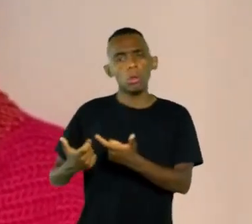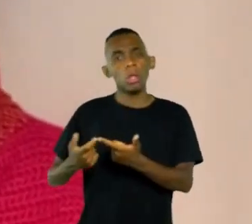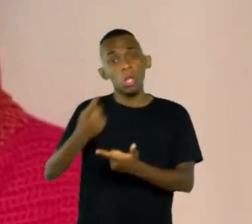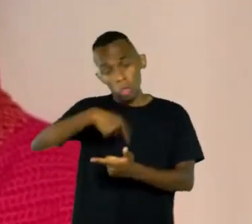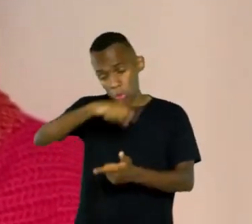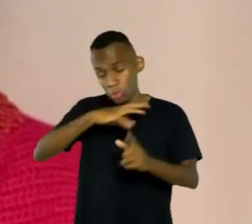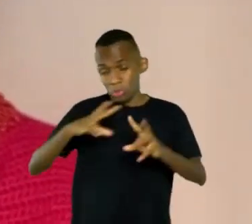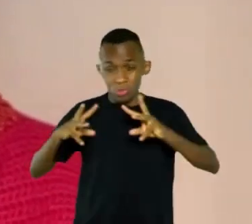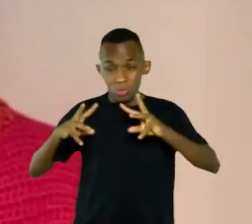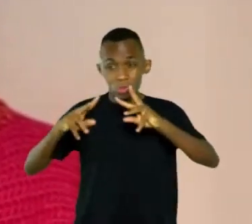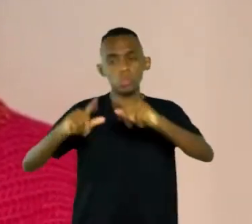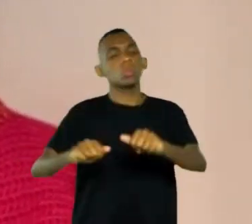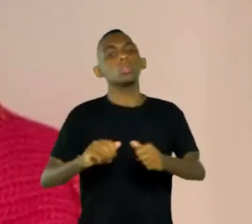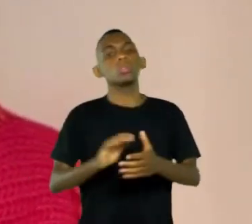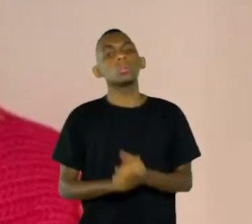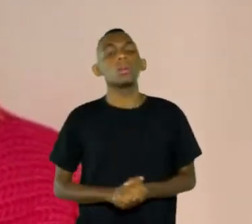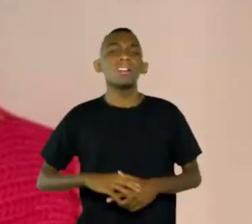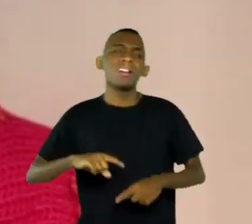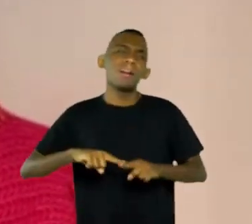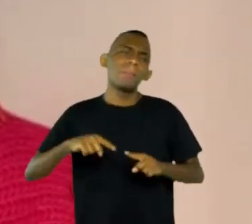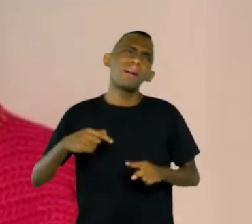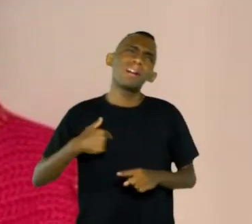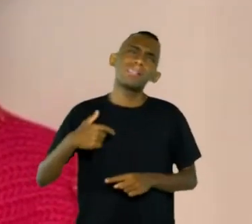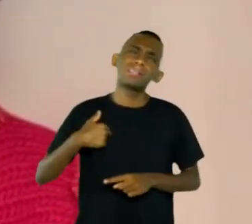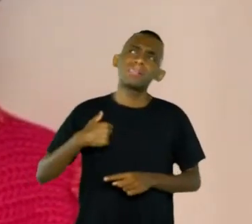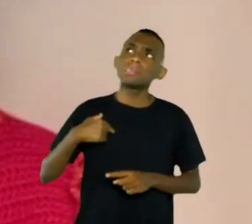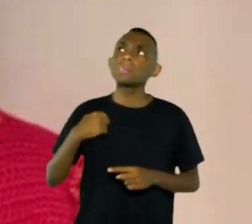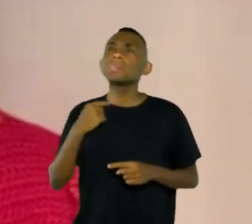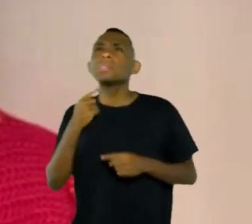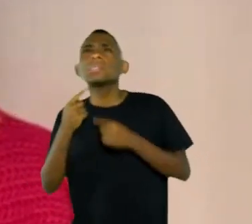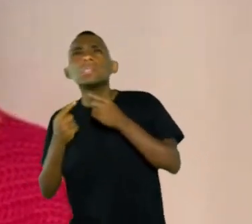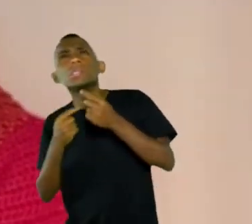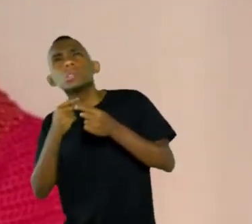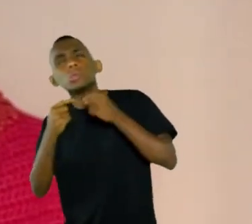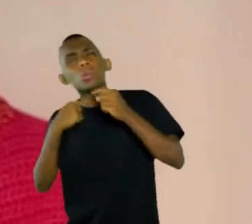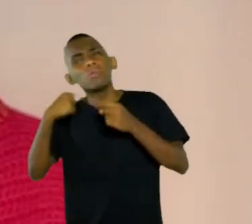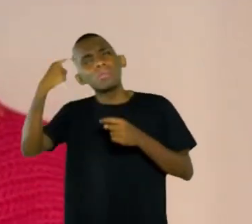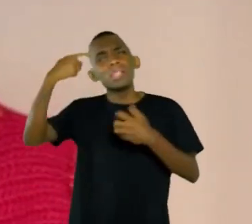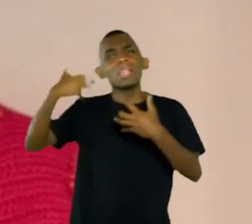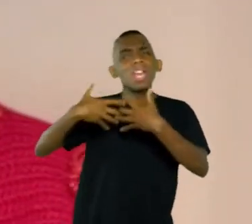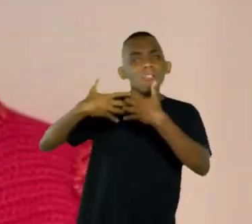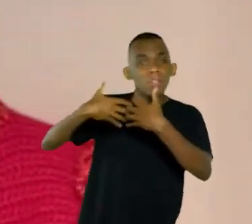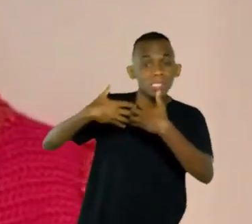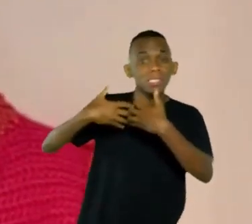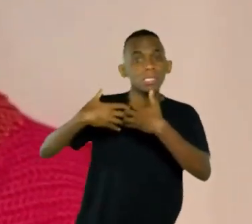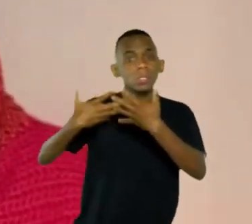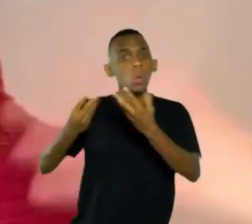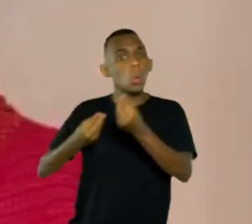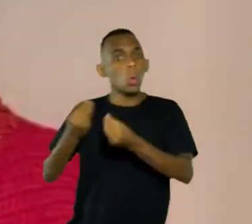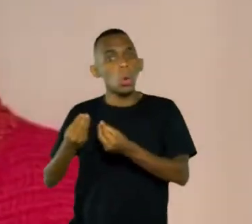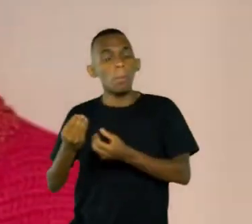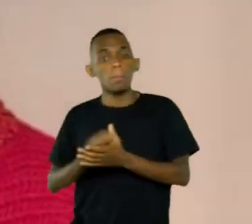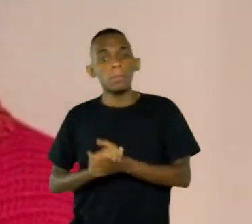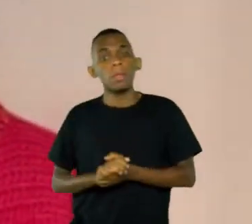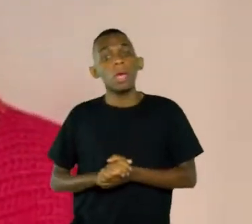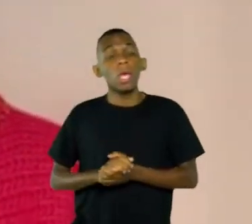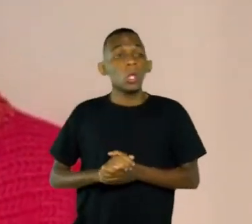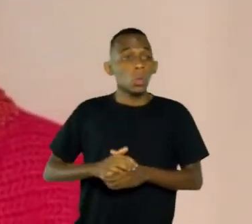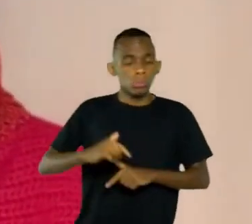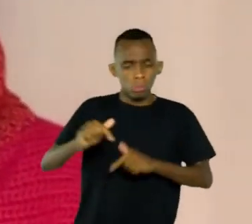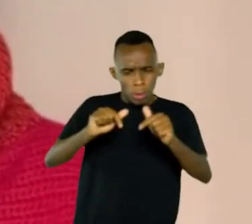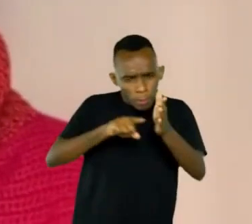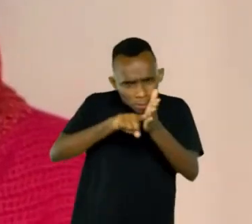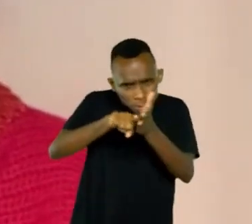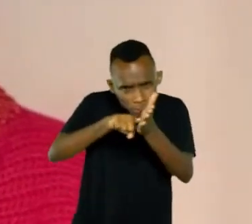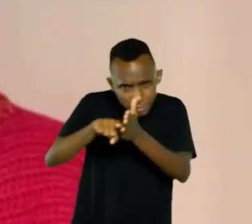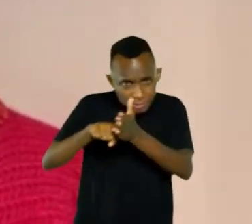eu comecei a questionar um pouco esse nome, o peso desse nome. E aí eu fiz um trabalho de numerologia, que eu queria muito fazer já há